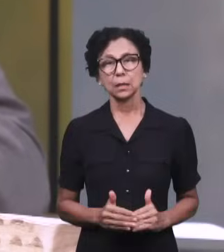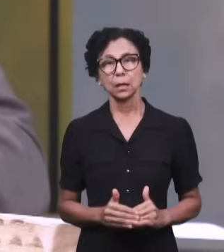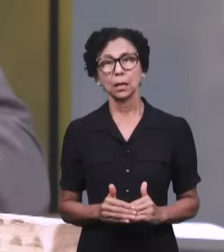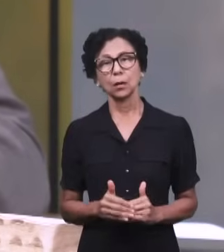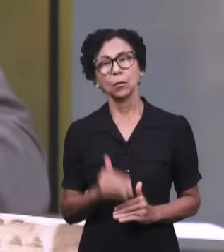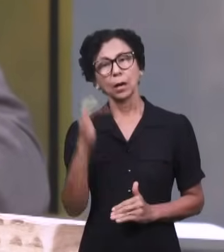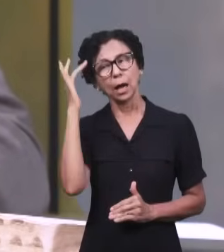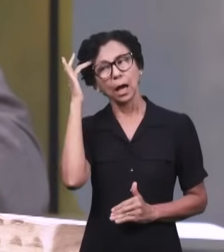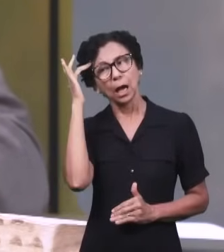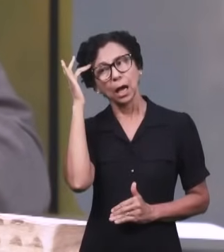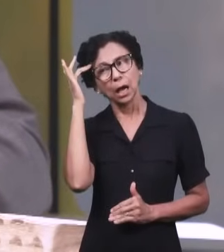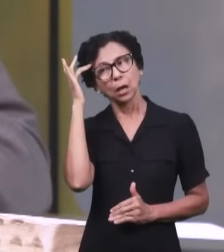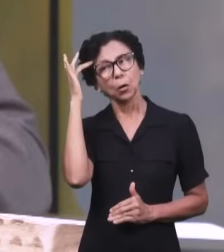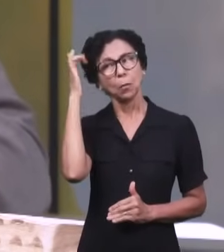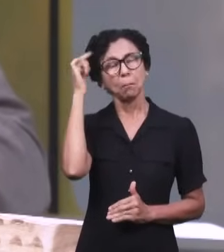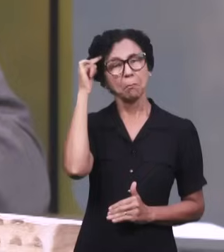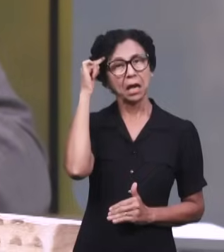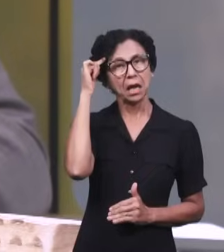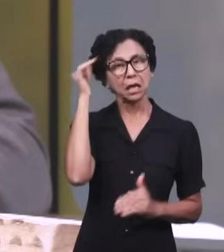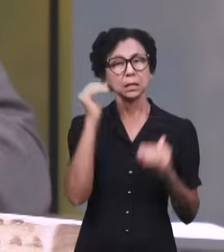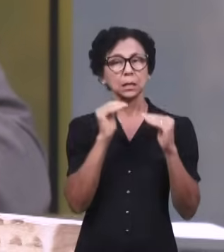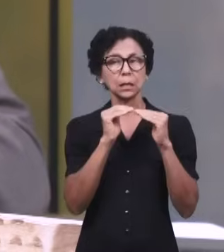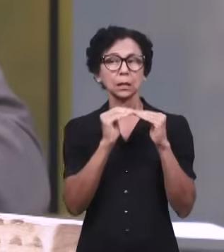acho que é assim, eu não concordo,